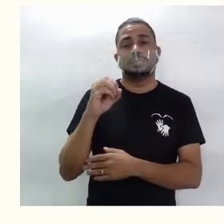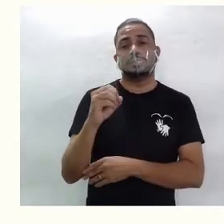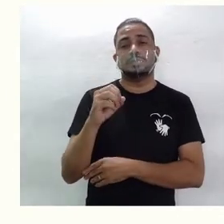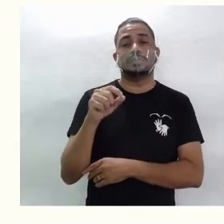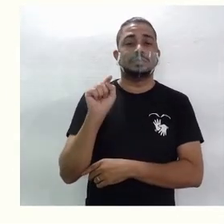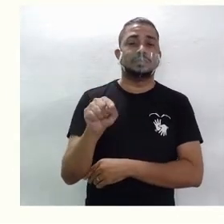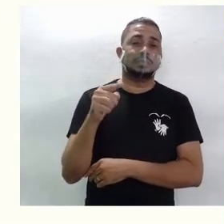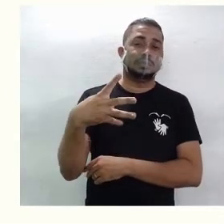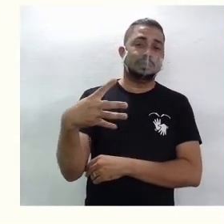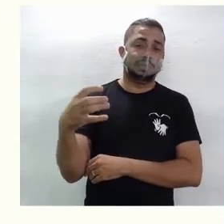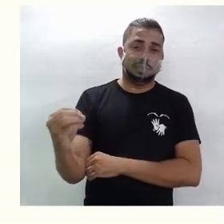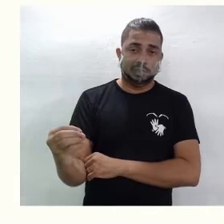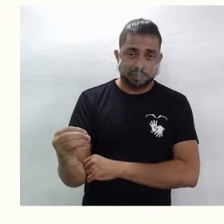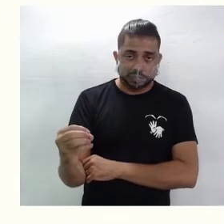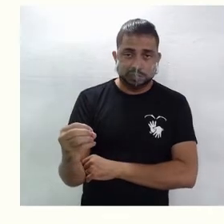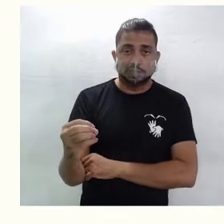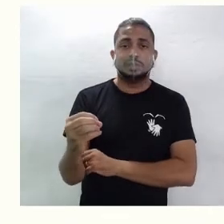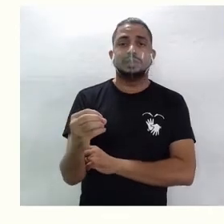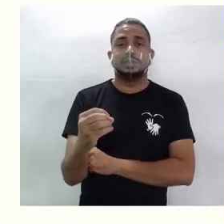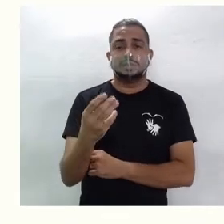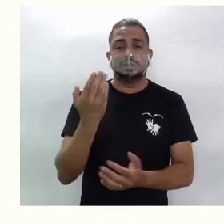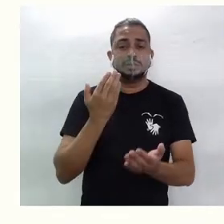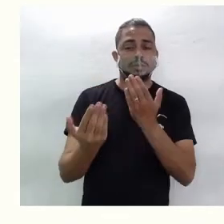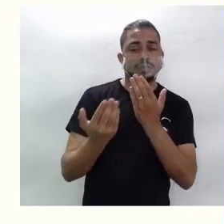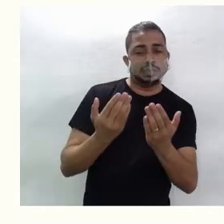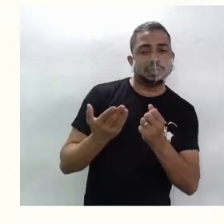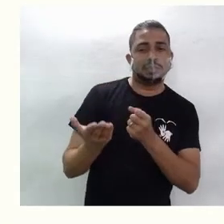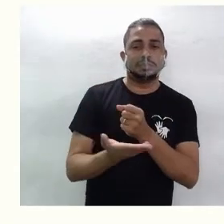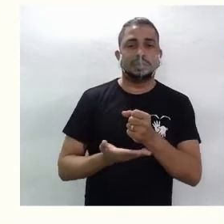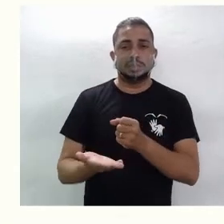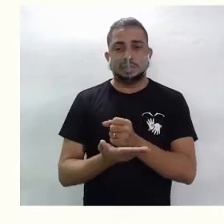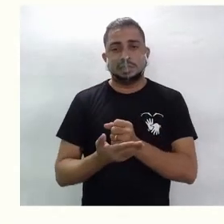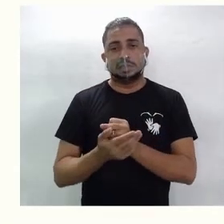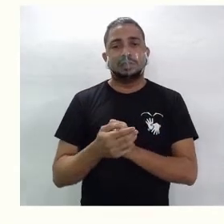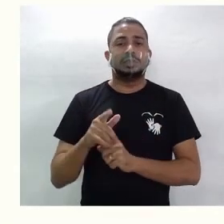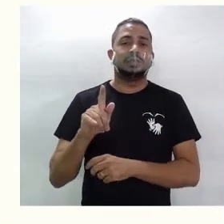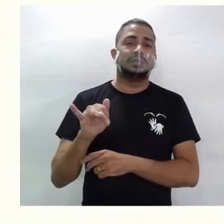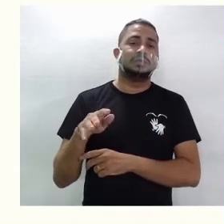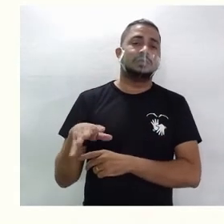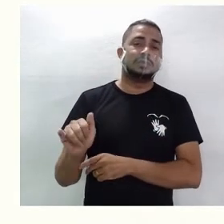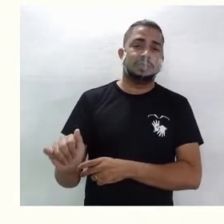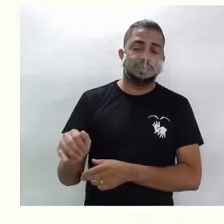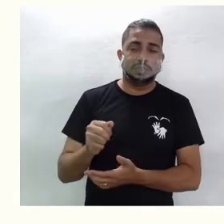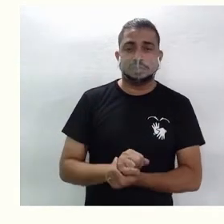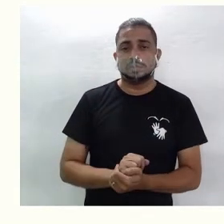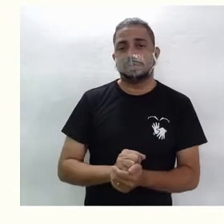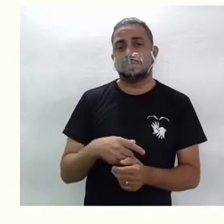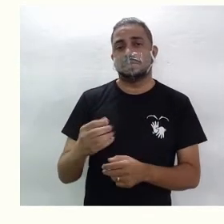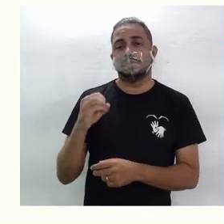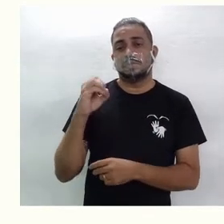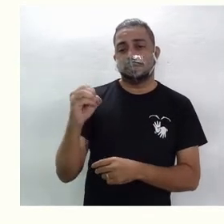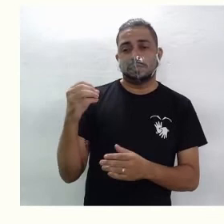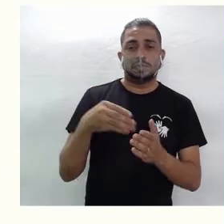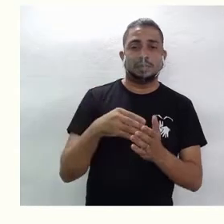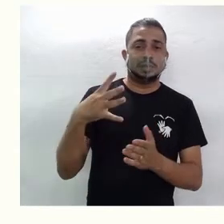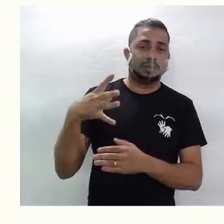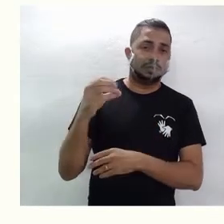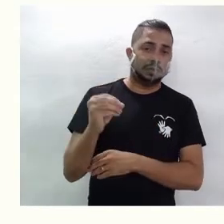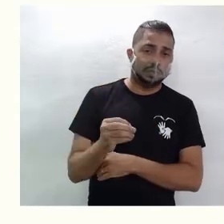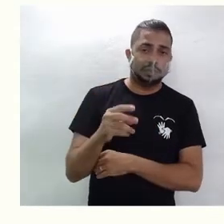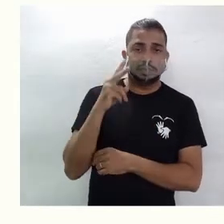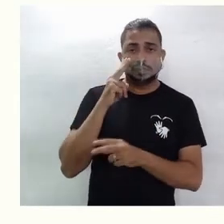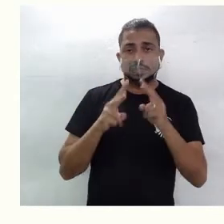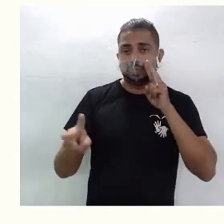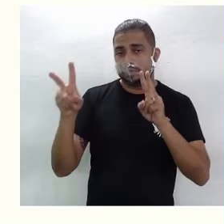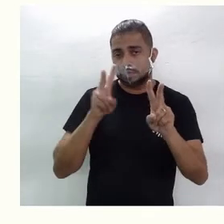40, tá? E quando a gente vai se comparar, se basear por Greenwich, tá? Então, de 0 a 40, a gente vai ver